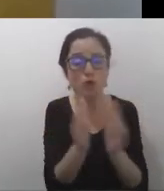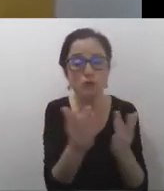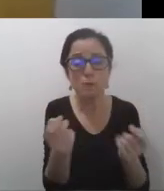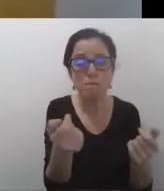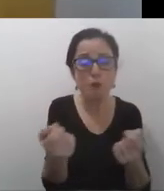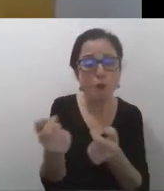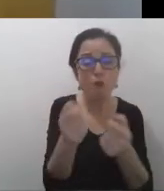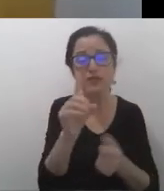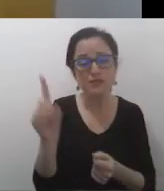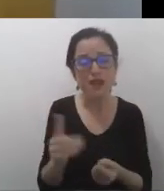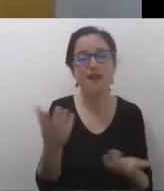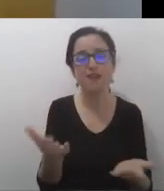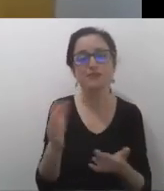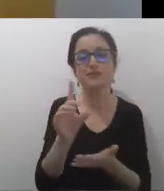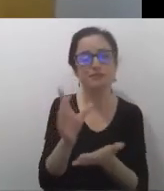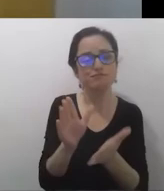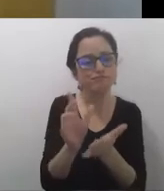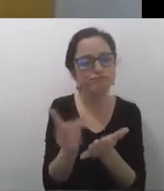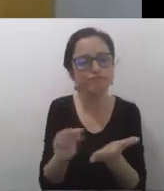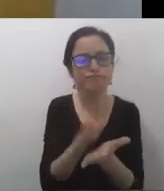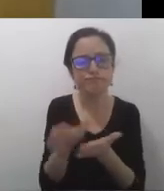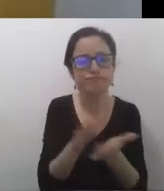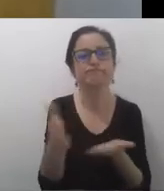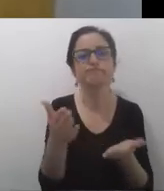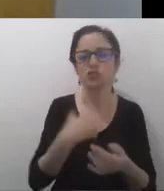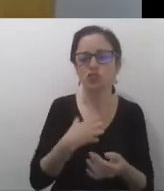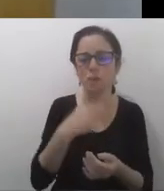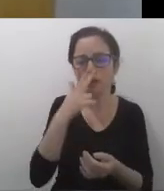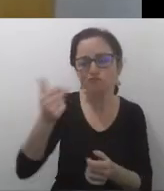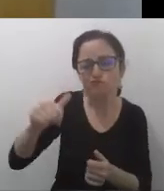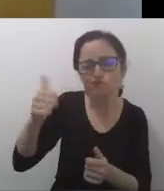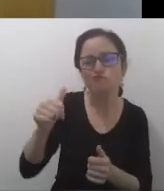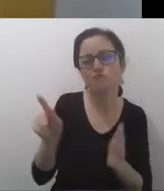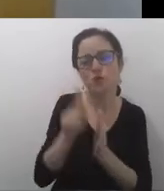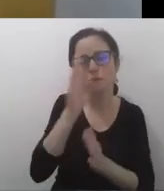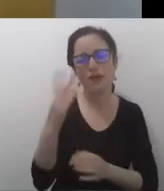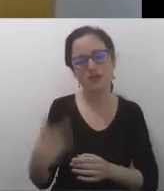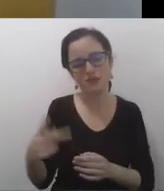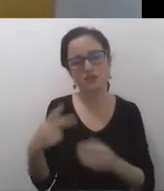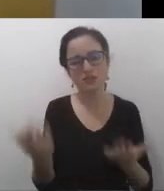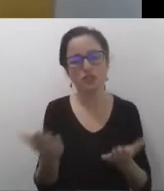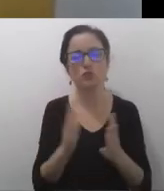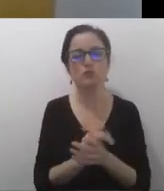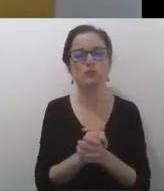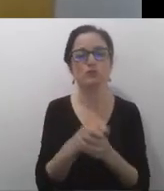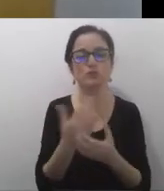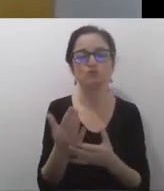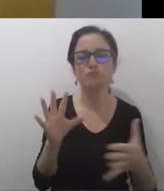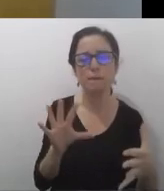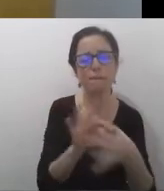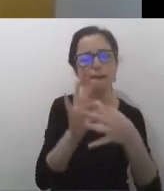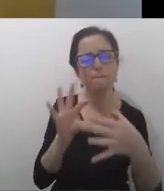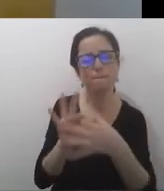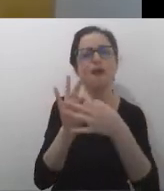poucos livros sobre design e design gráfico narrado de maneira crítica, né, no Brasil, e